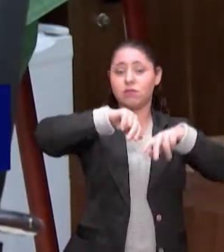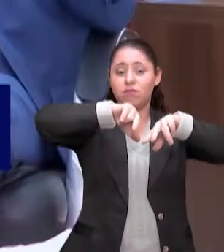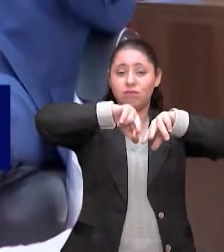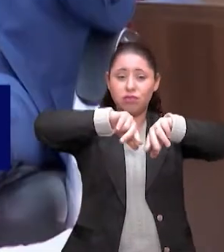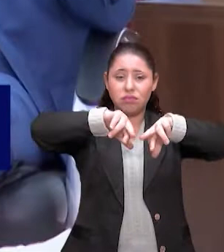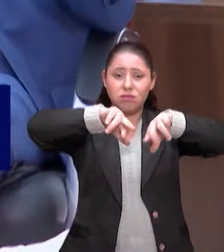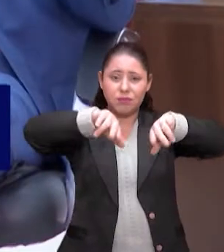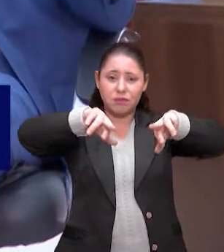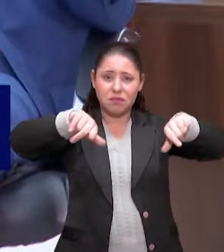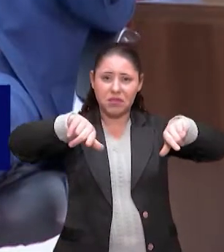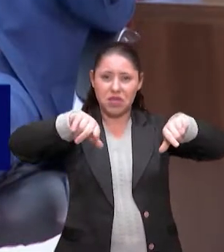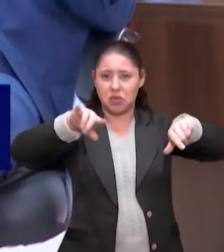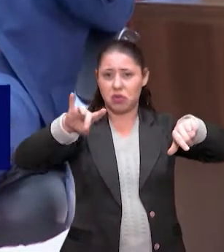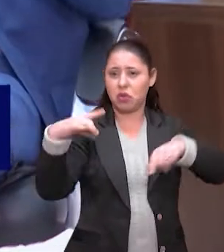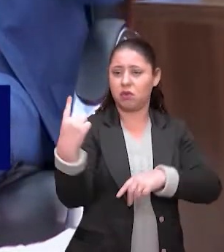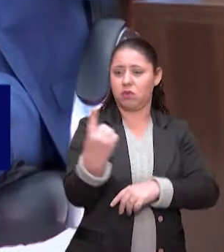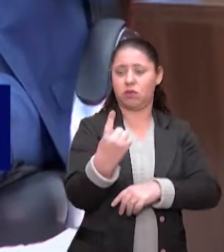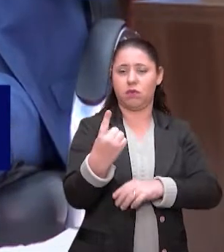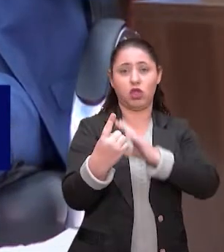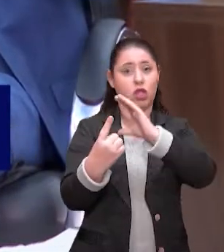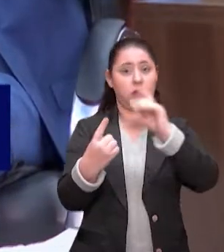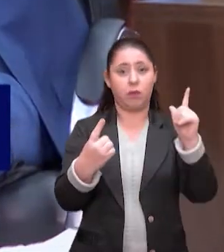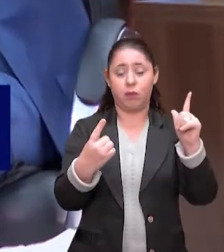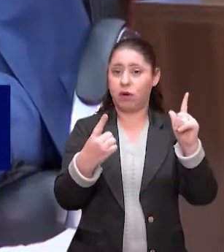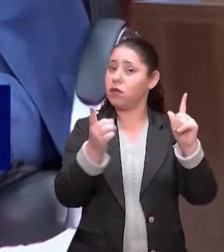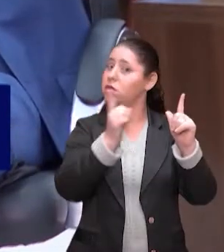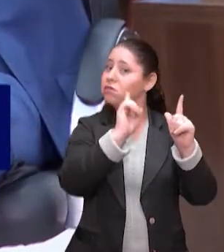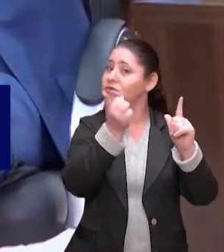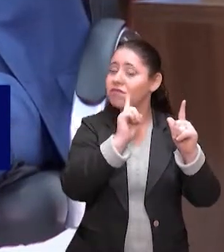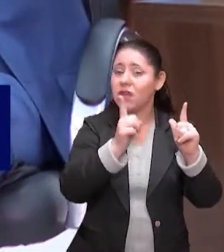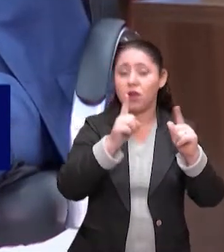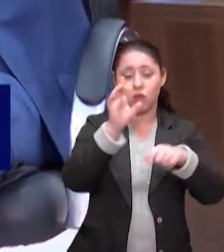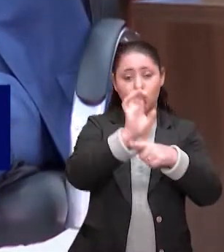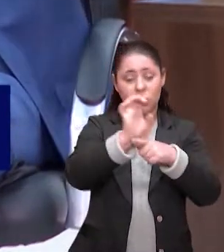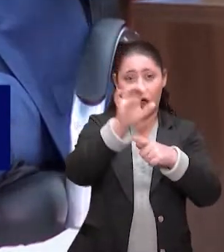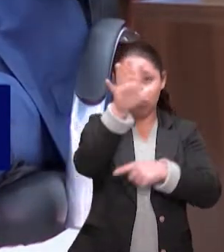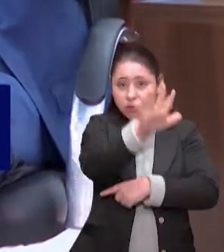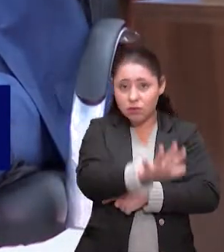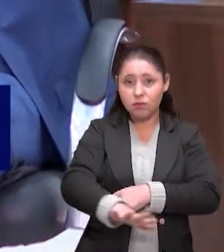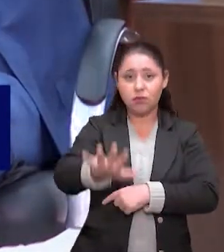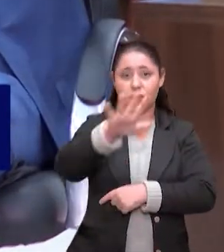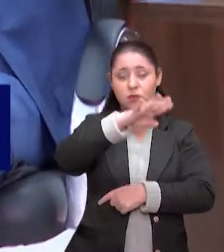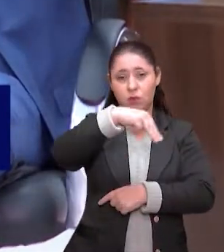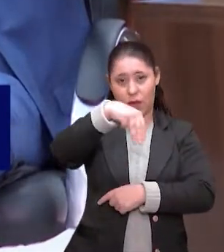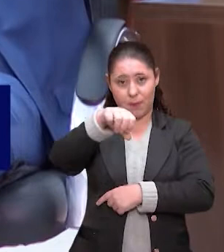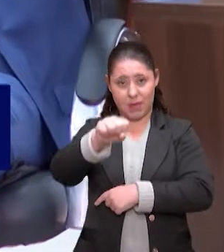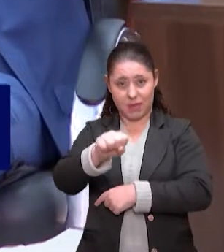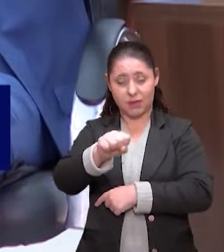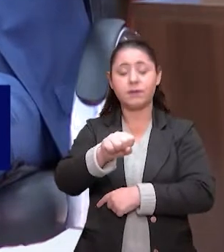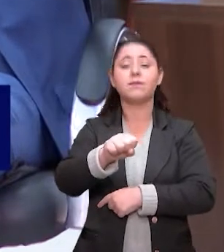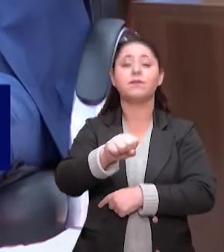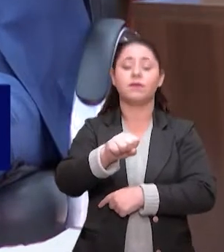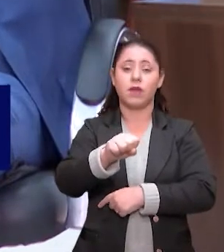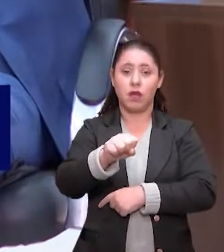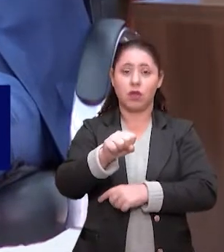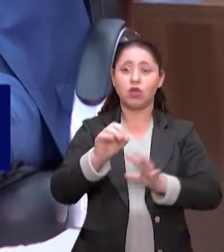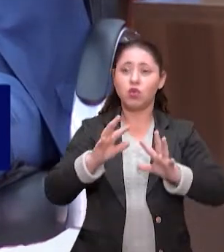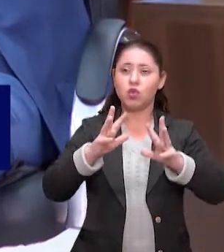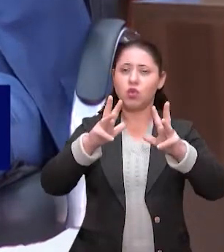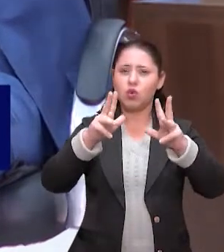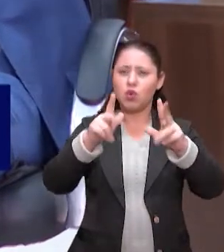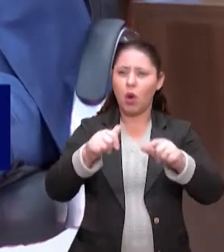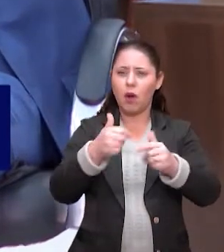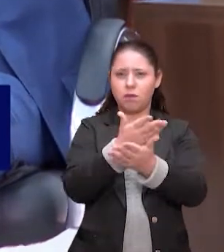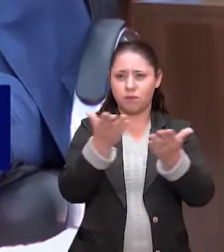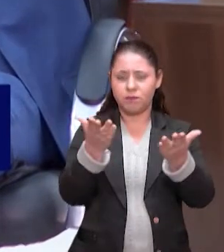plural. Que a advocacia não é só de Campo Grande. Que a advocacia é de todo o estado de Mato Grosso do Sul. Que a advocacia é